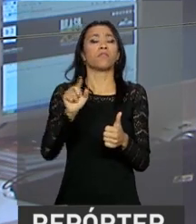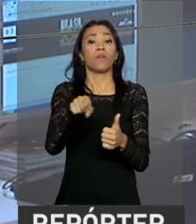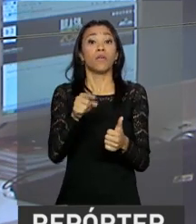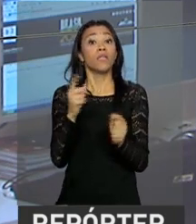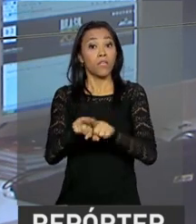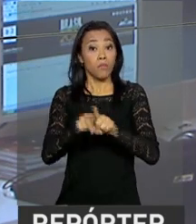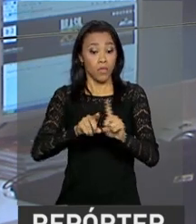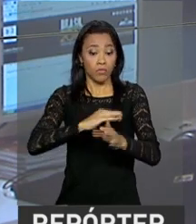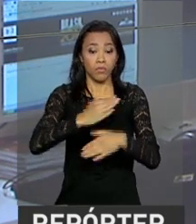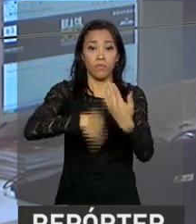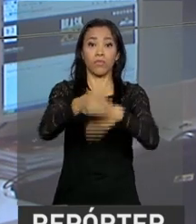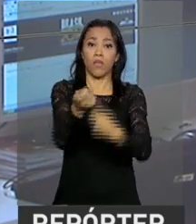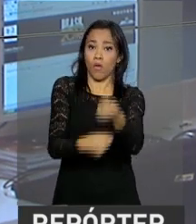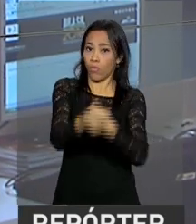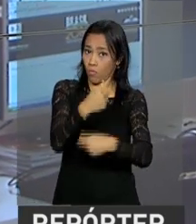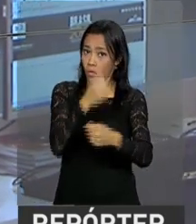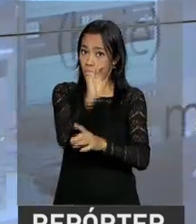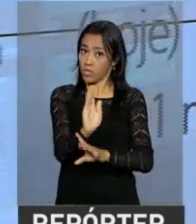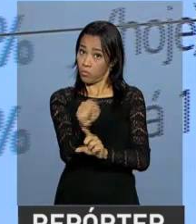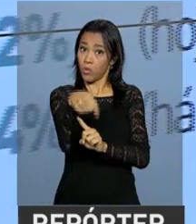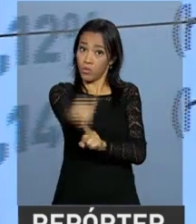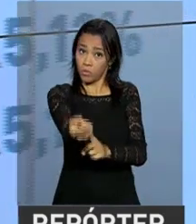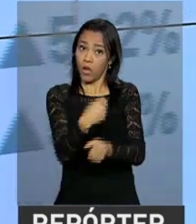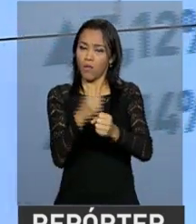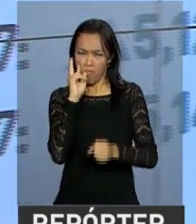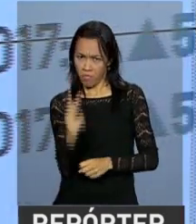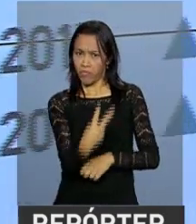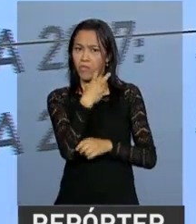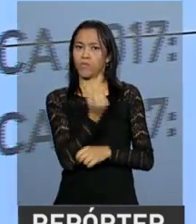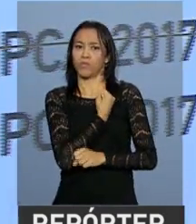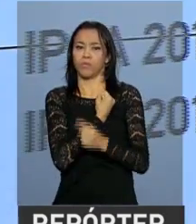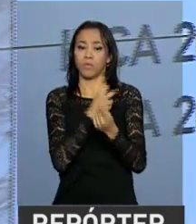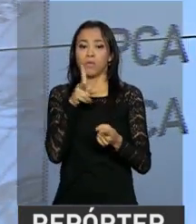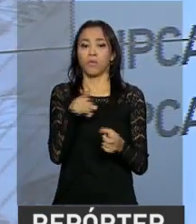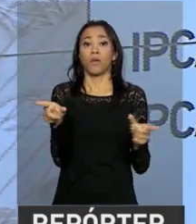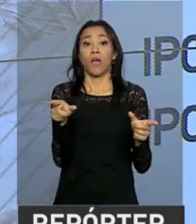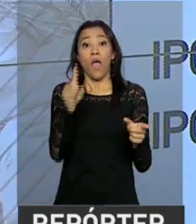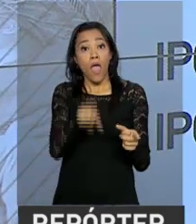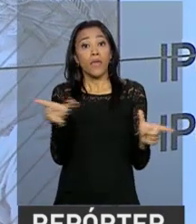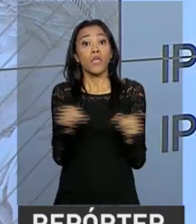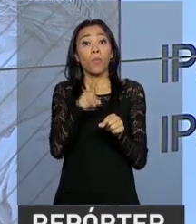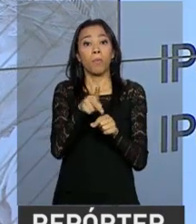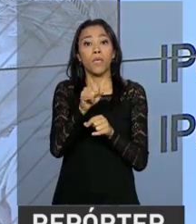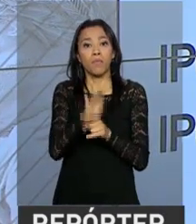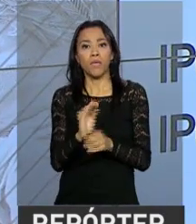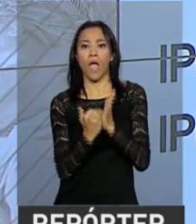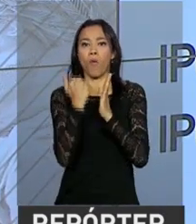crescimento para a economia do país no ano que vem. Vamos ver os números aqui no telão? A previsão é que o PIB